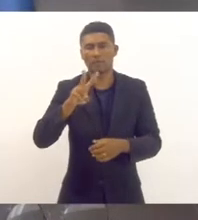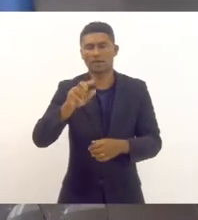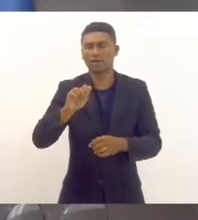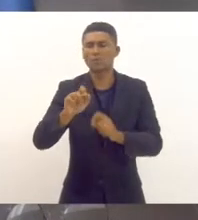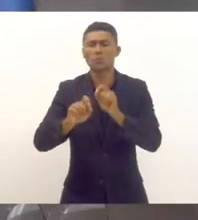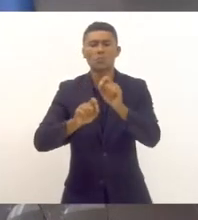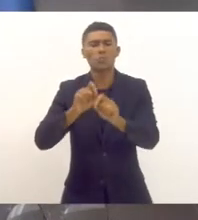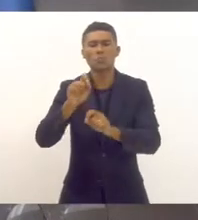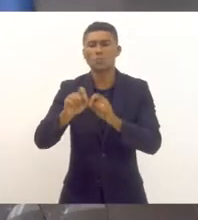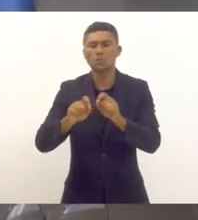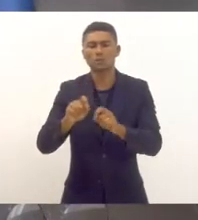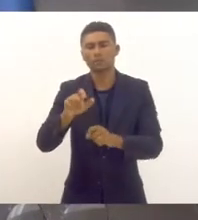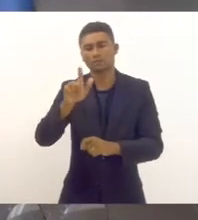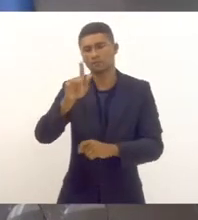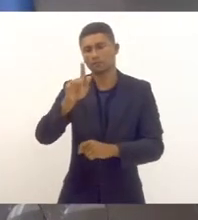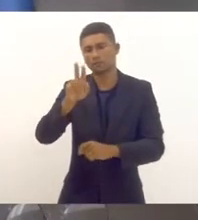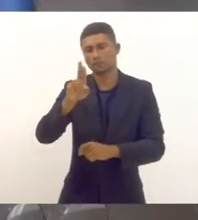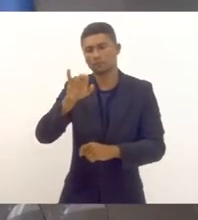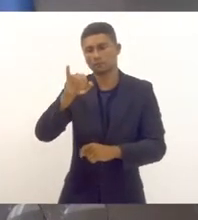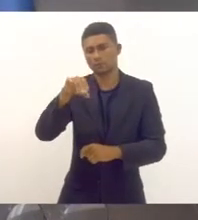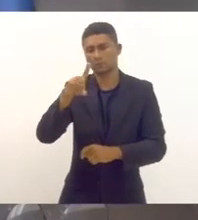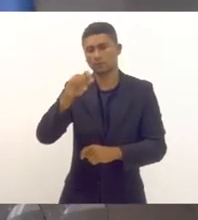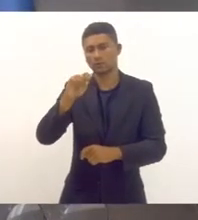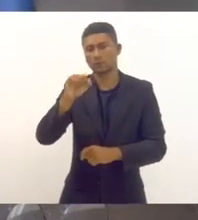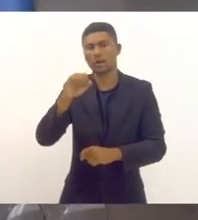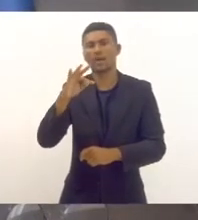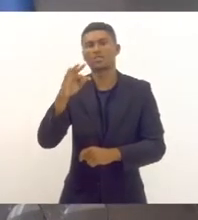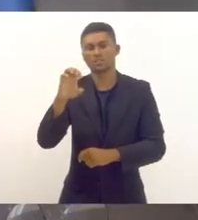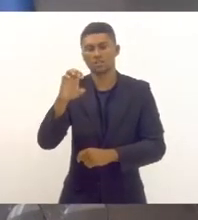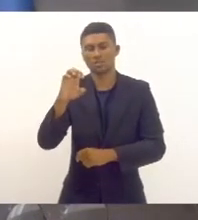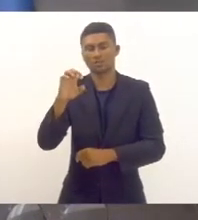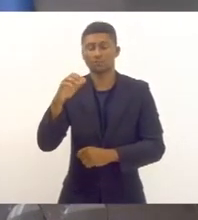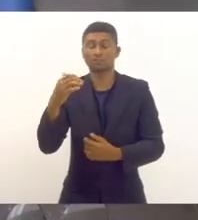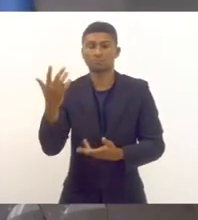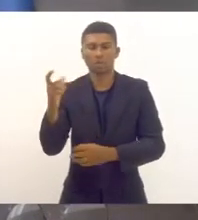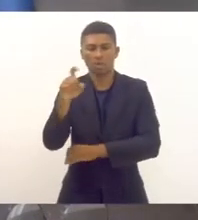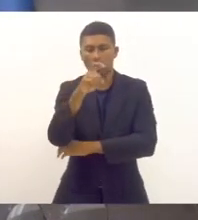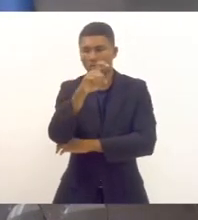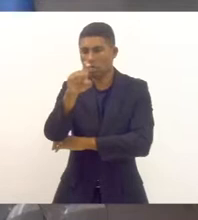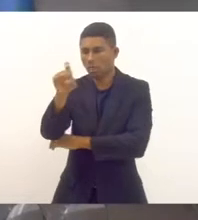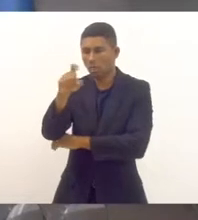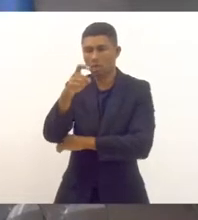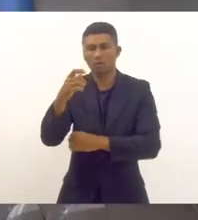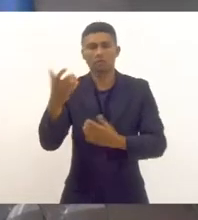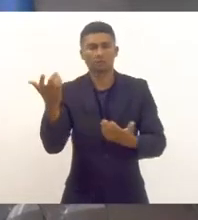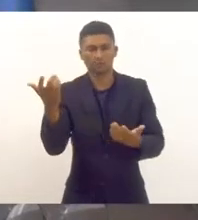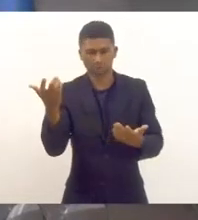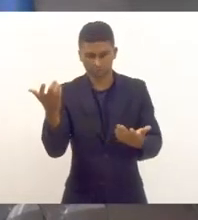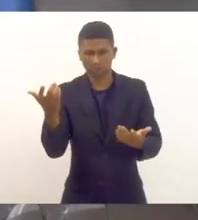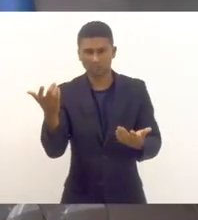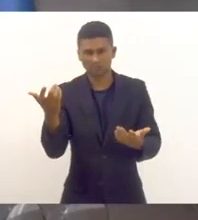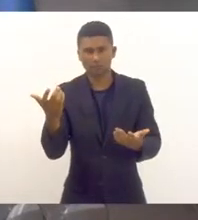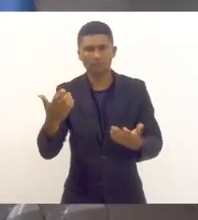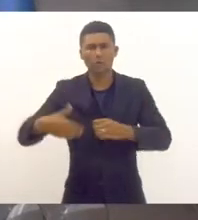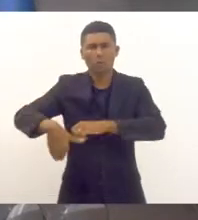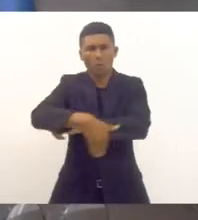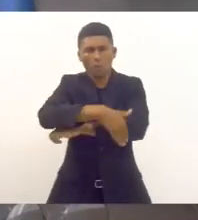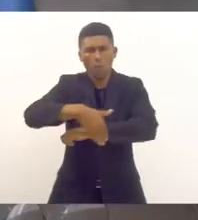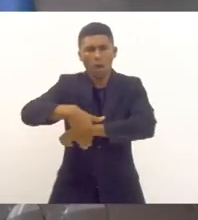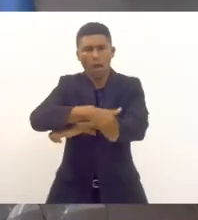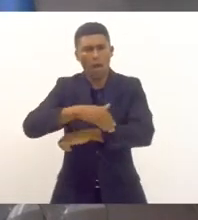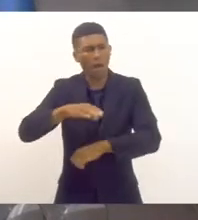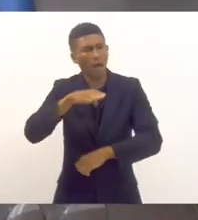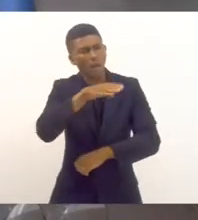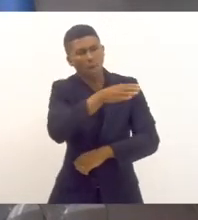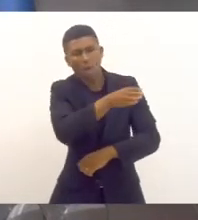não fica circulando nas rodovias públicas, estaduais, federais ou municipais, não há necessidade, no meu entender também,